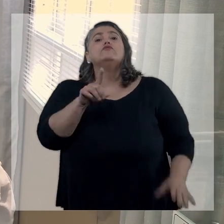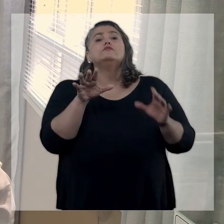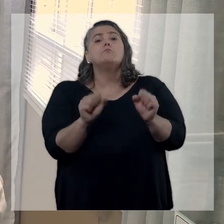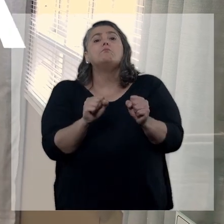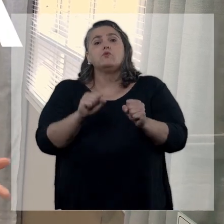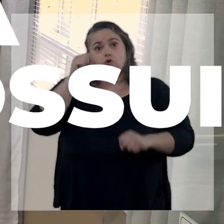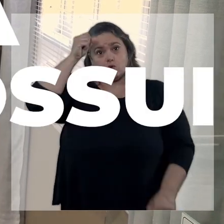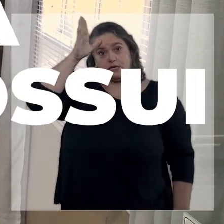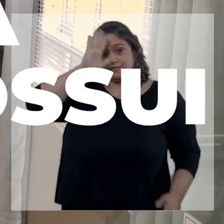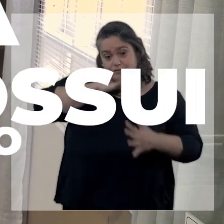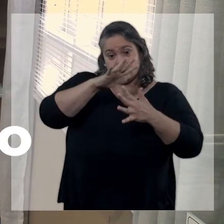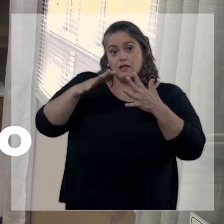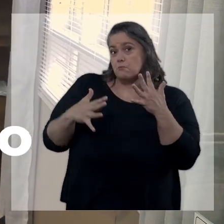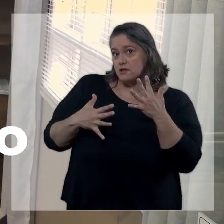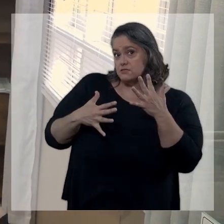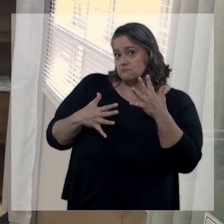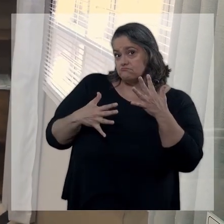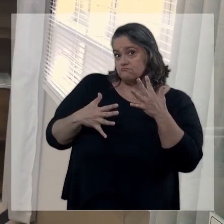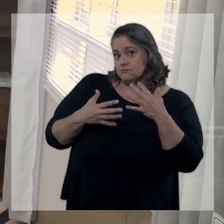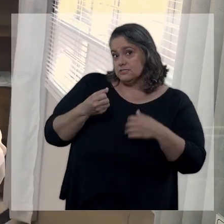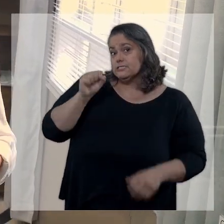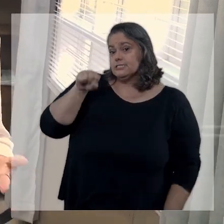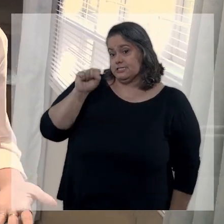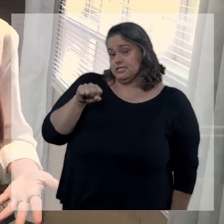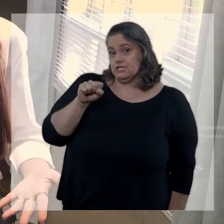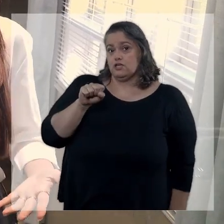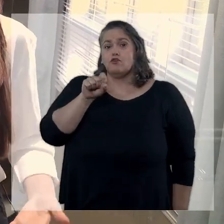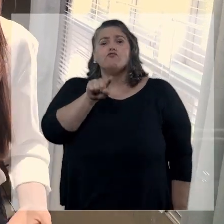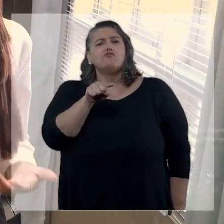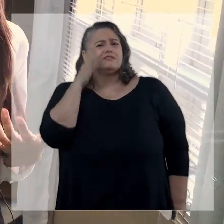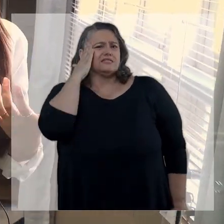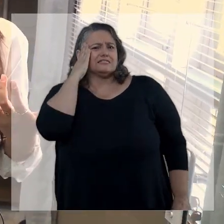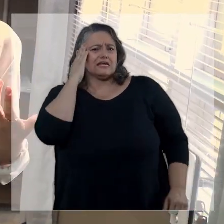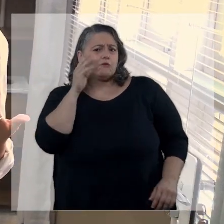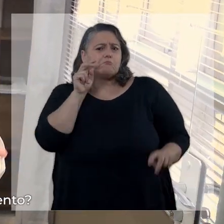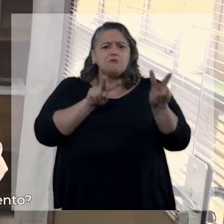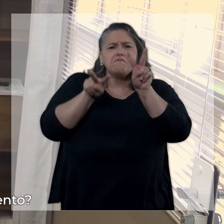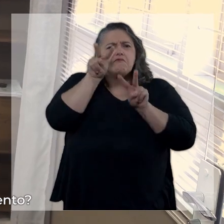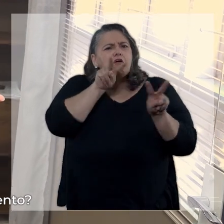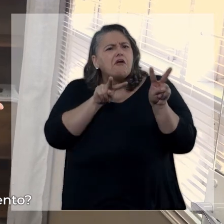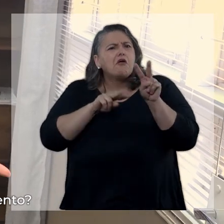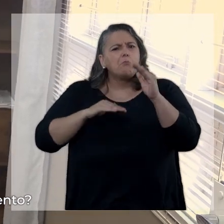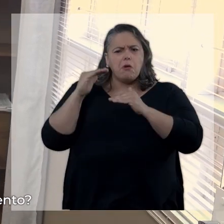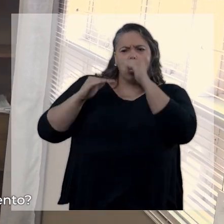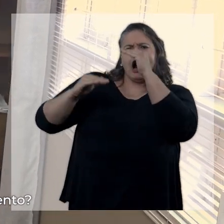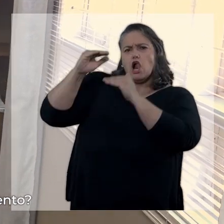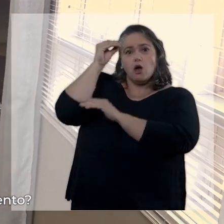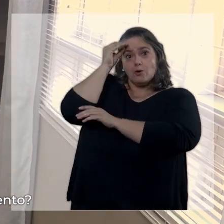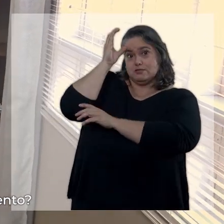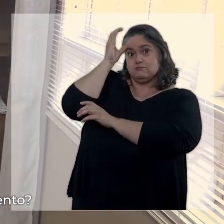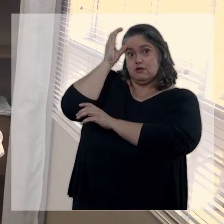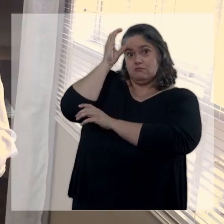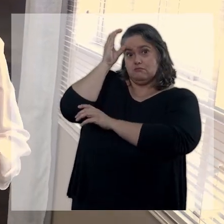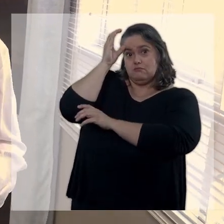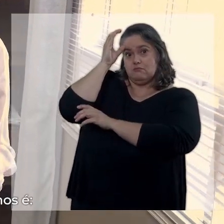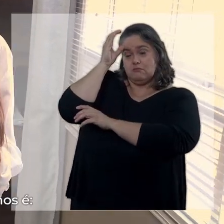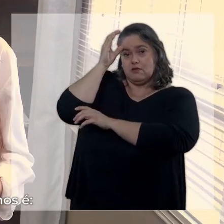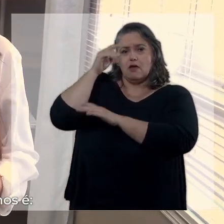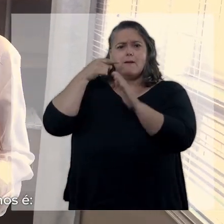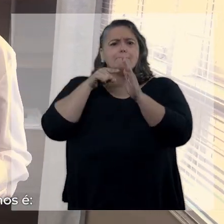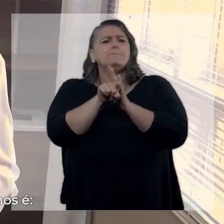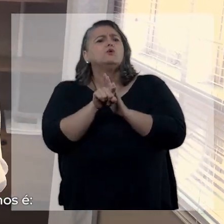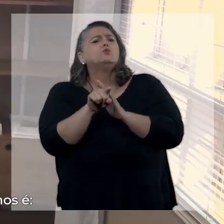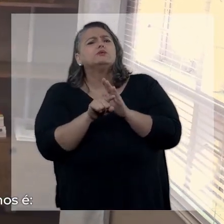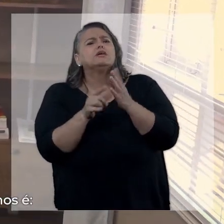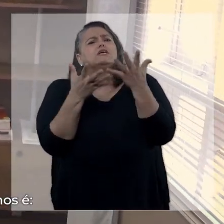Ei, você já possui conhecimento de Libras? Se sim, você sabe avaliar qual é o nível de conhecimento? A